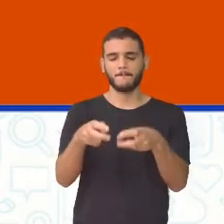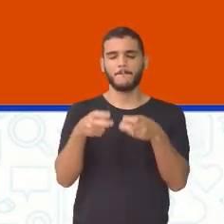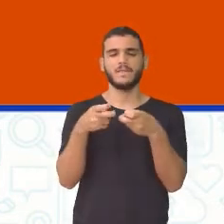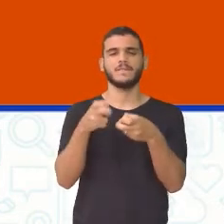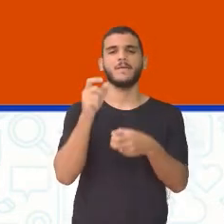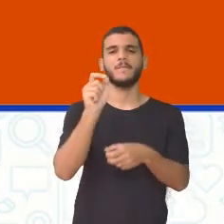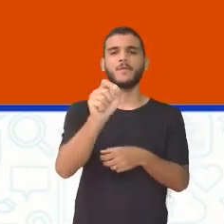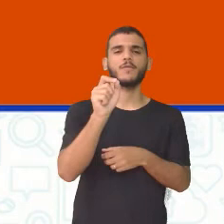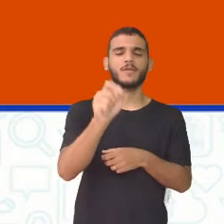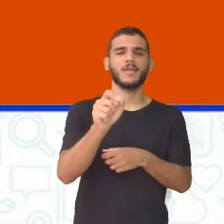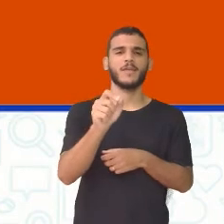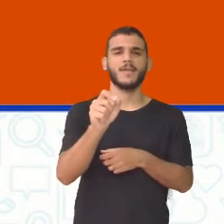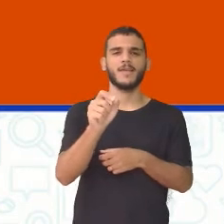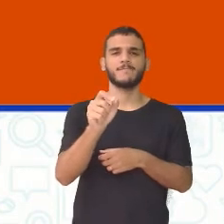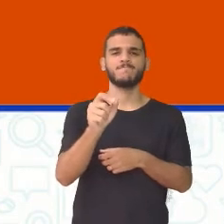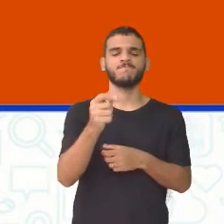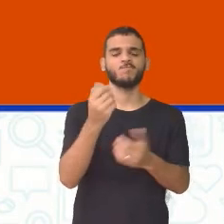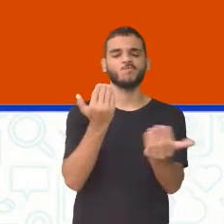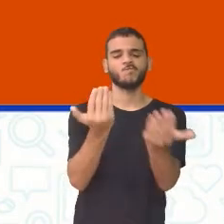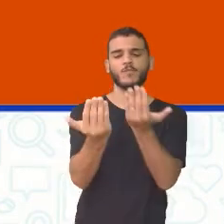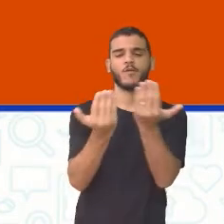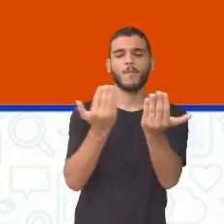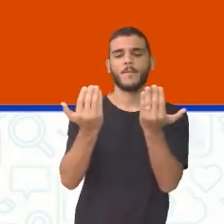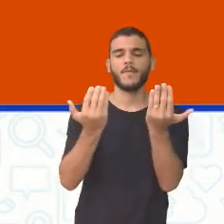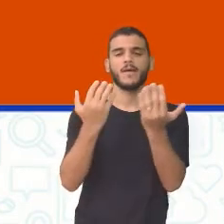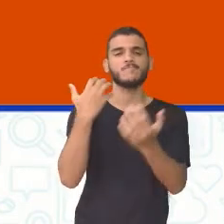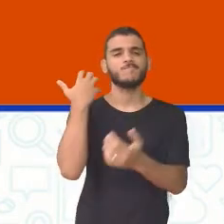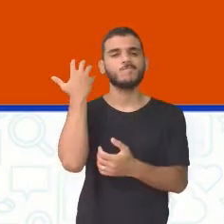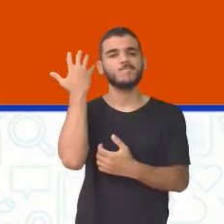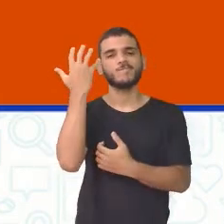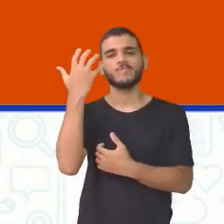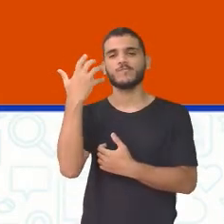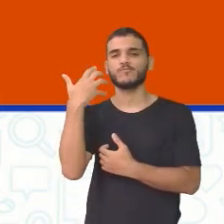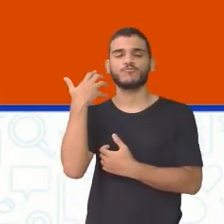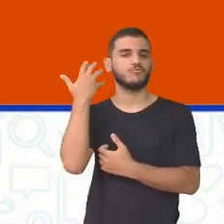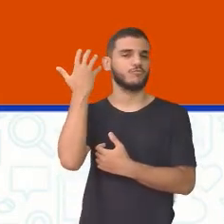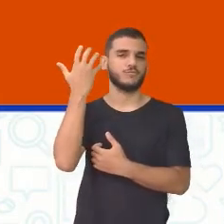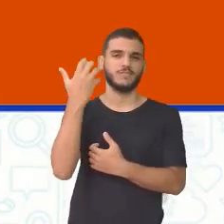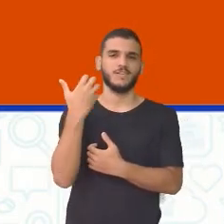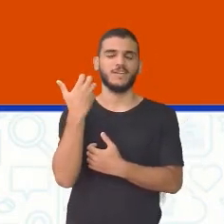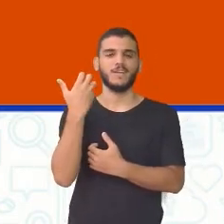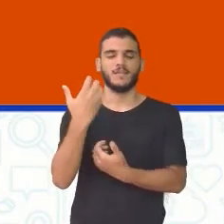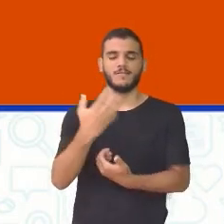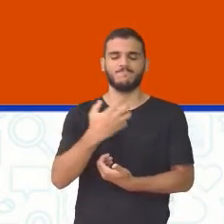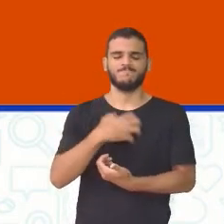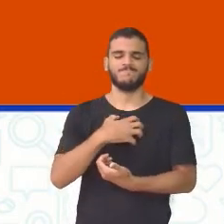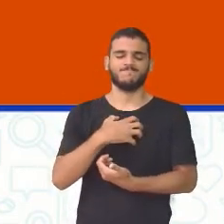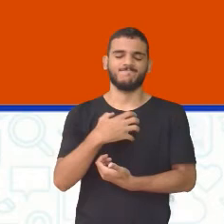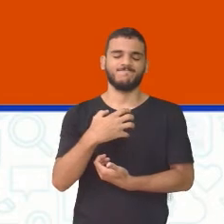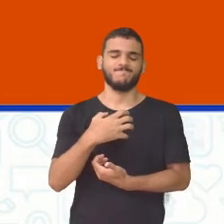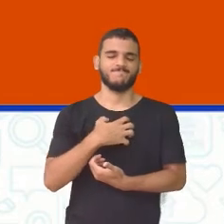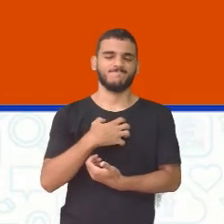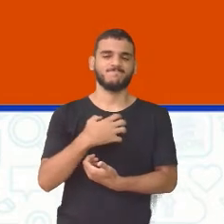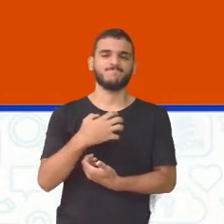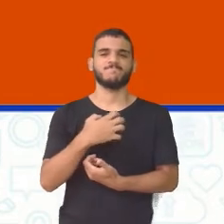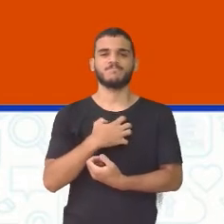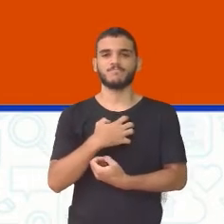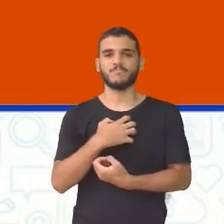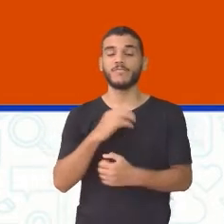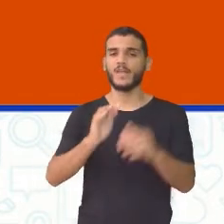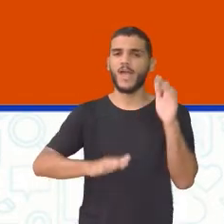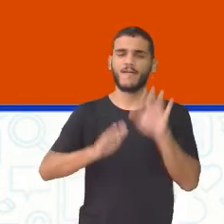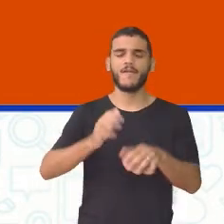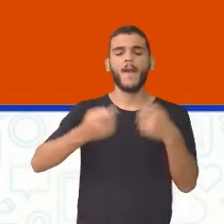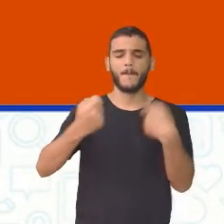lado sonoro do texto, ou seja, ao som do poema. O poema requer a leitura em voz alta para